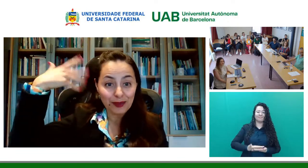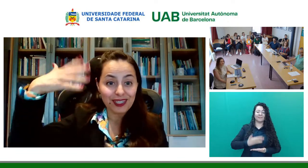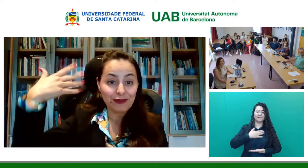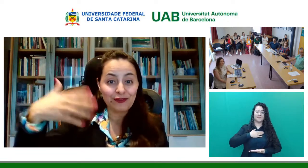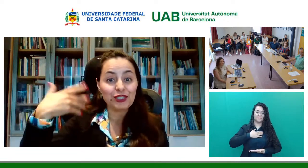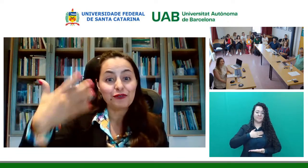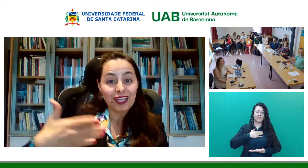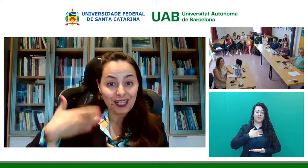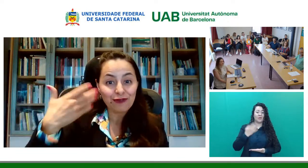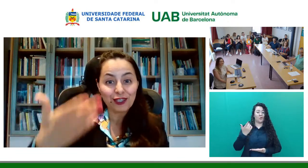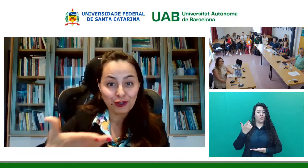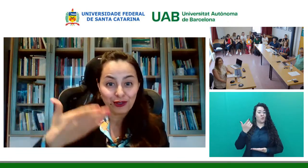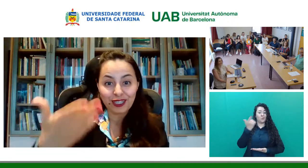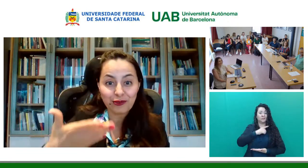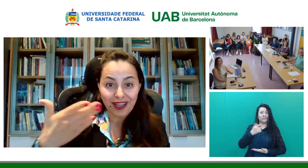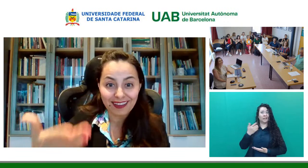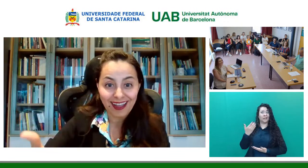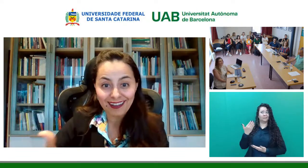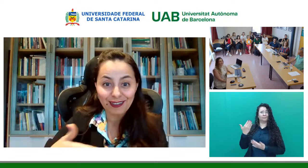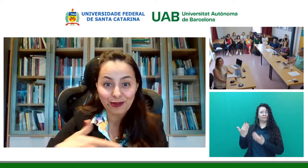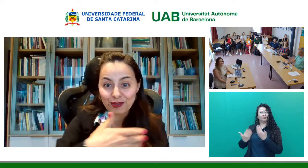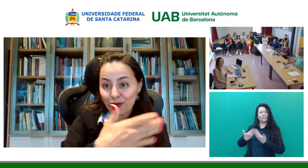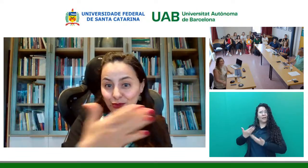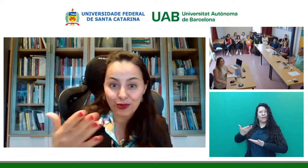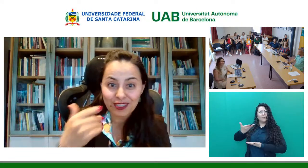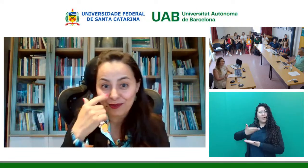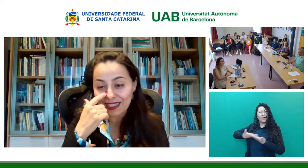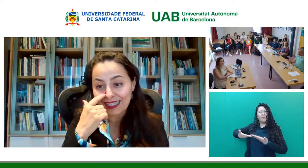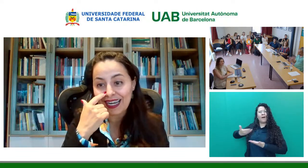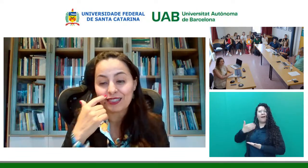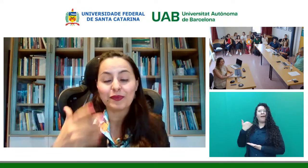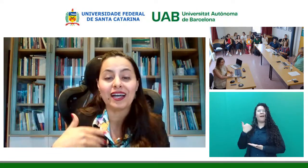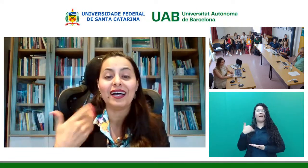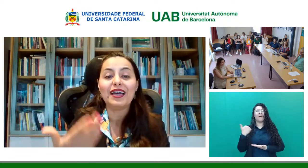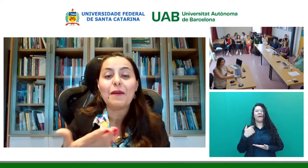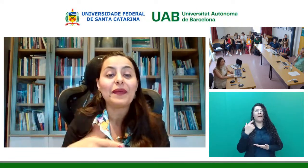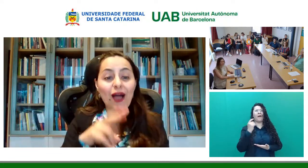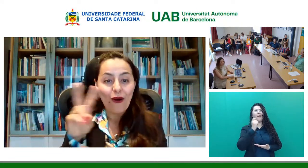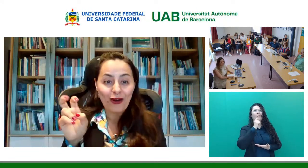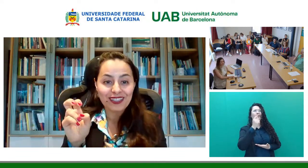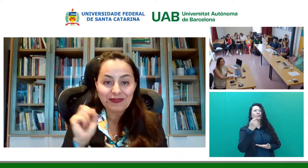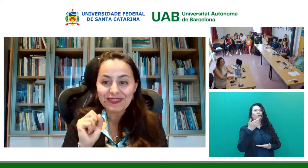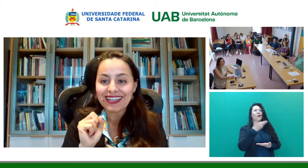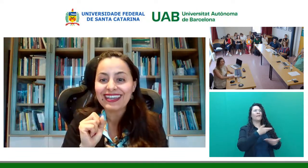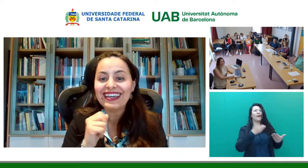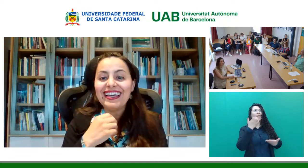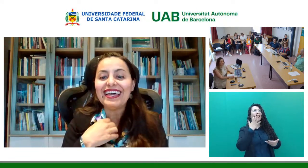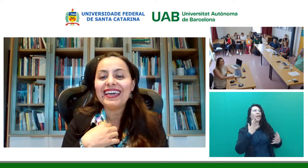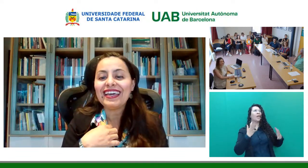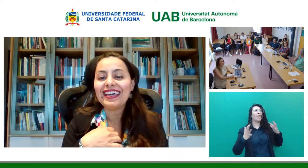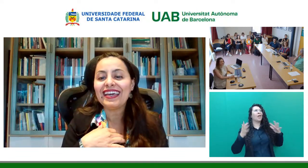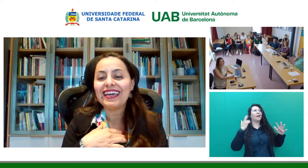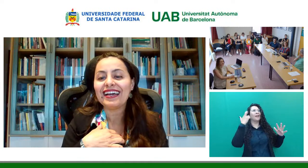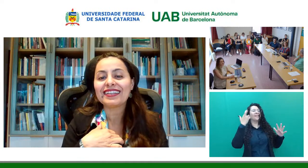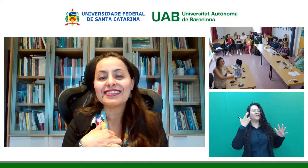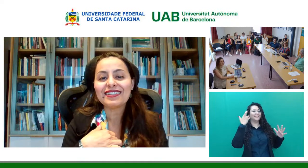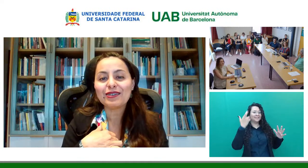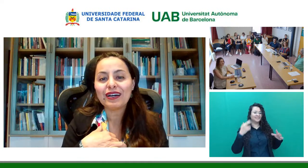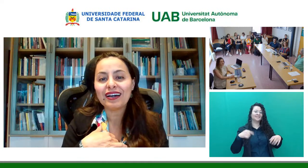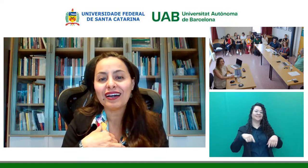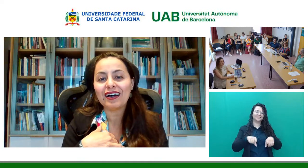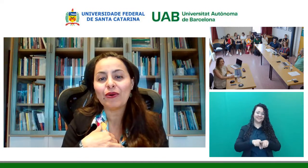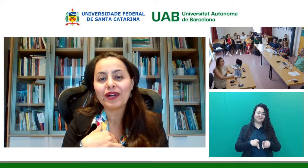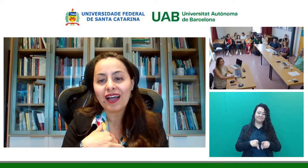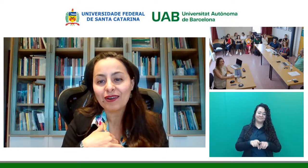dialogar, porque a gente vai lendo e vai dialogando com a Renata e com os autores que você traz para a roda, né?